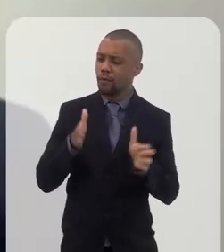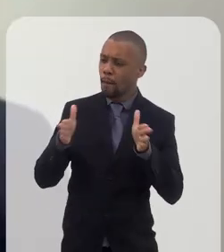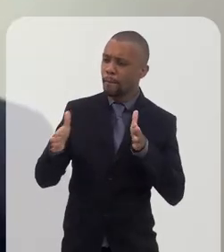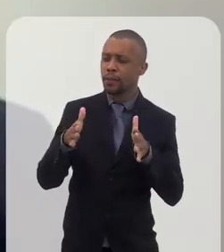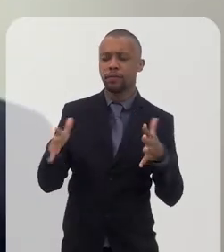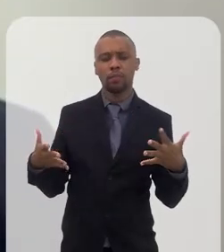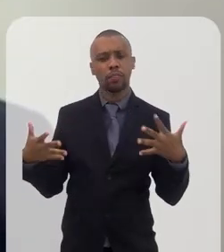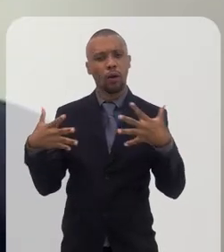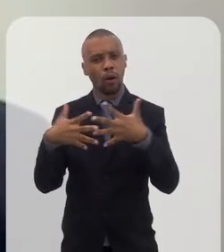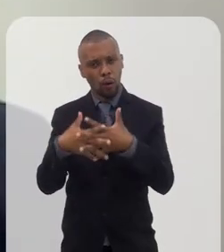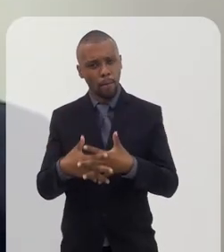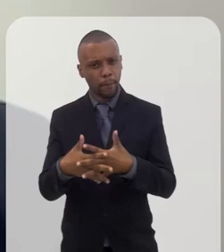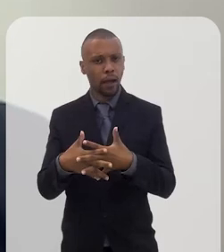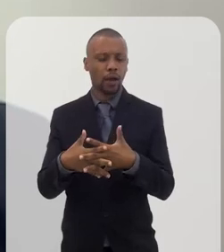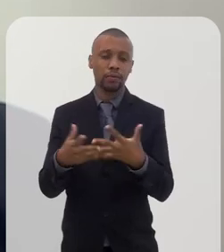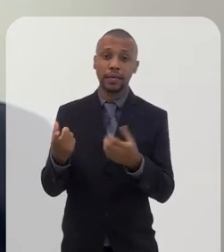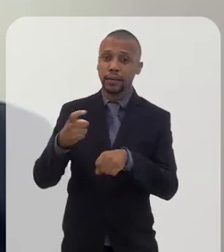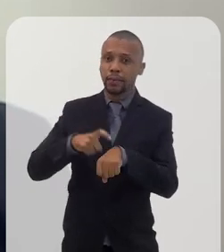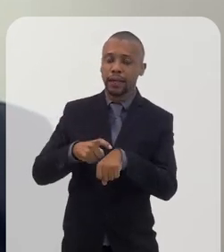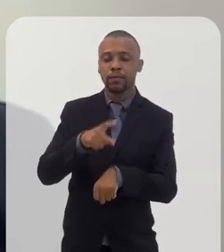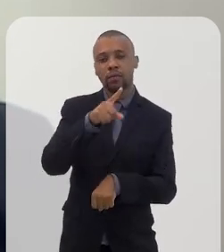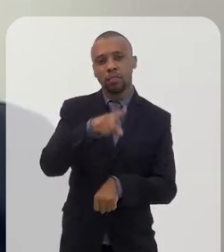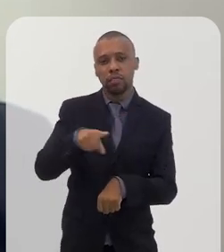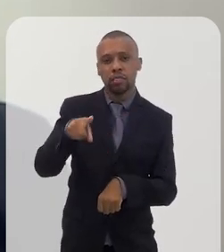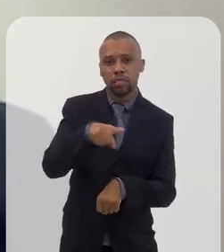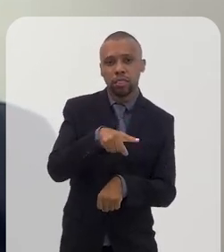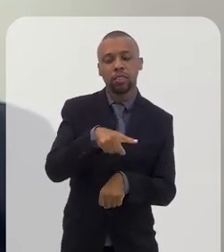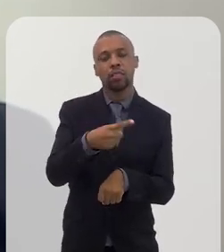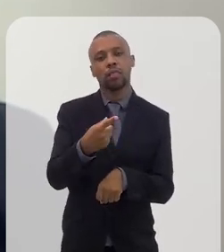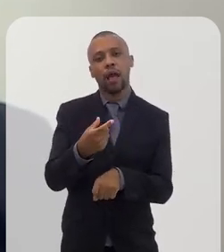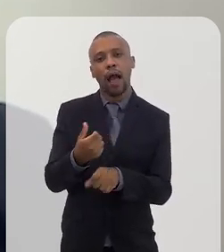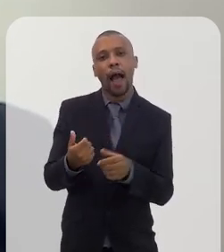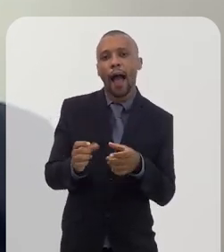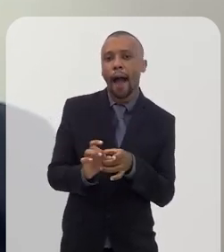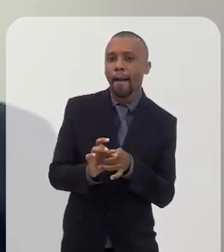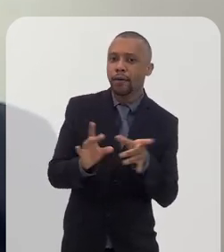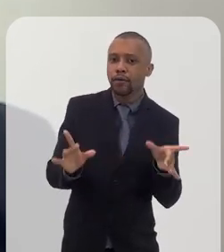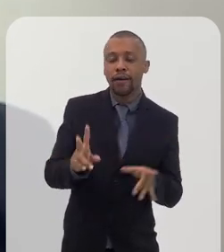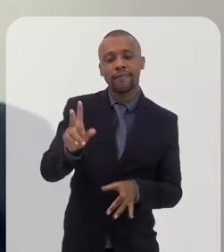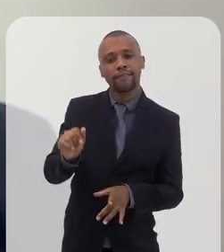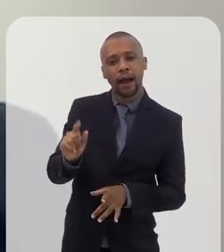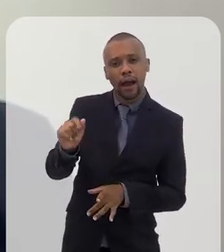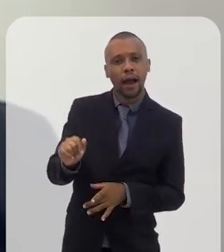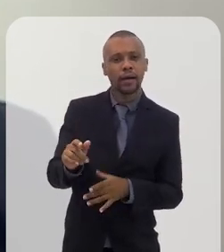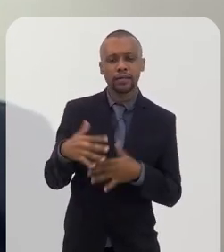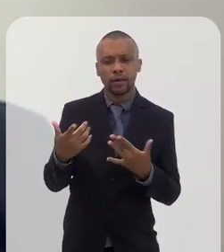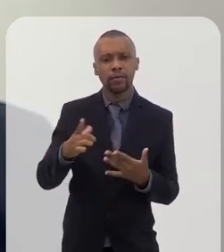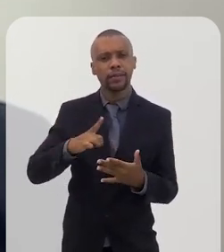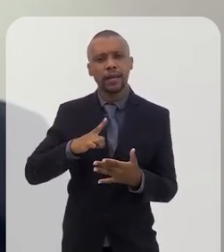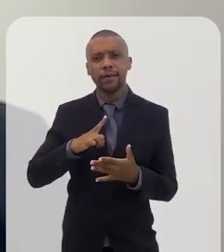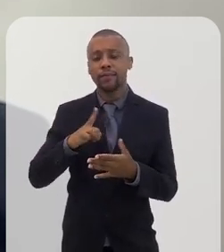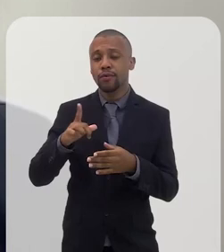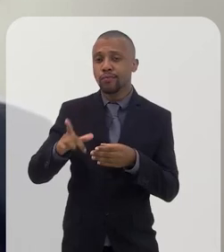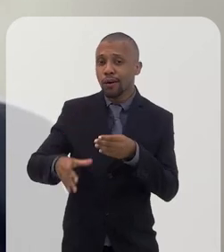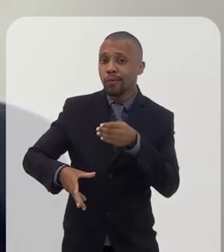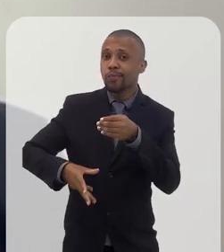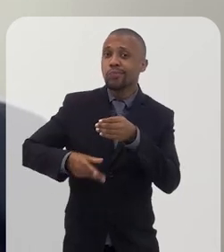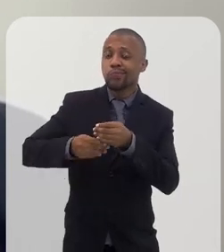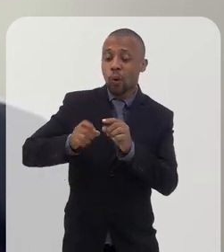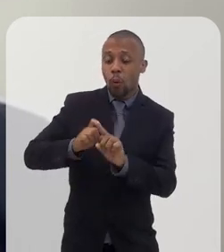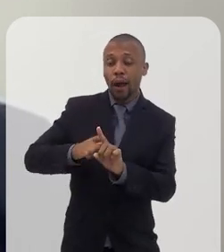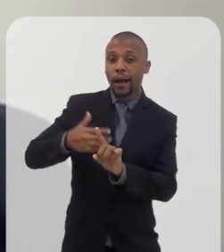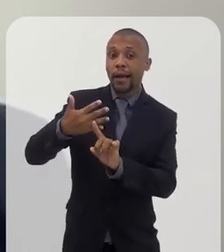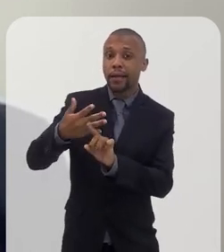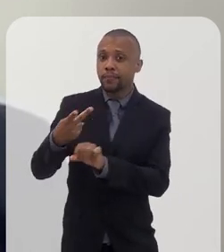período complexo, né? Nesse processo de adiamento, de abertura de vagas. Houve um decréscimo aí